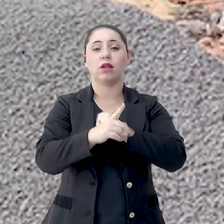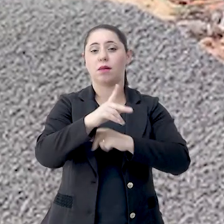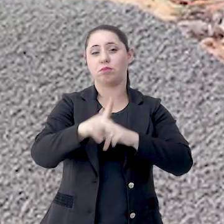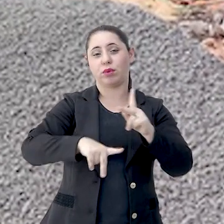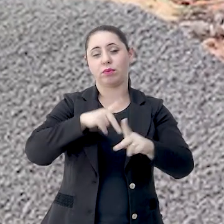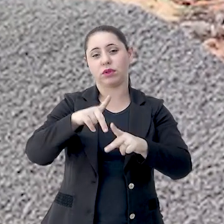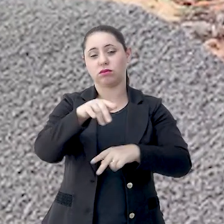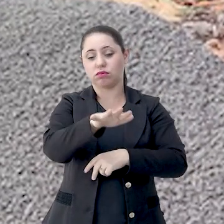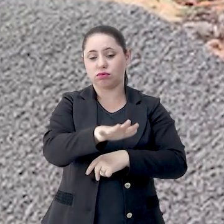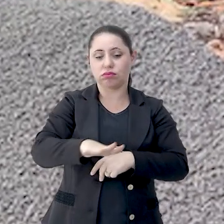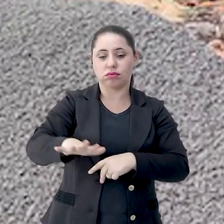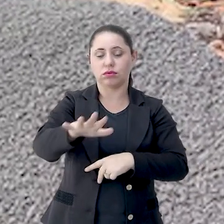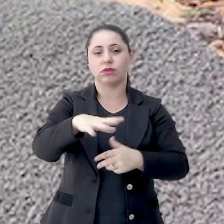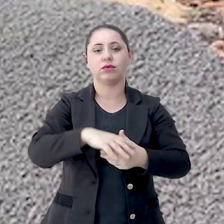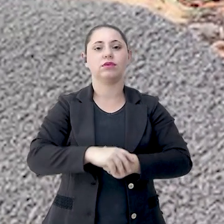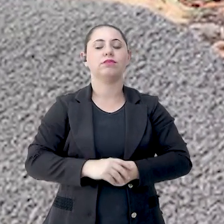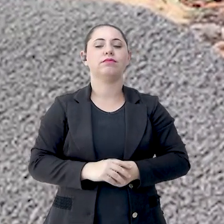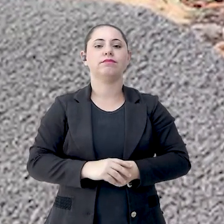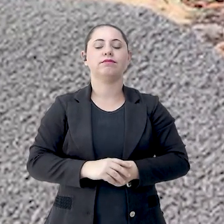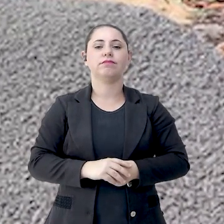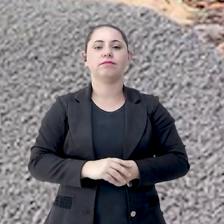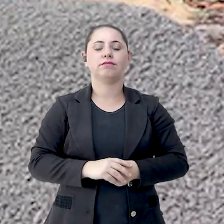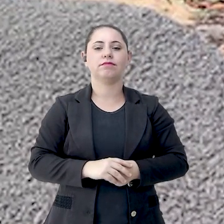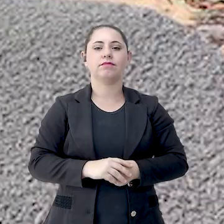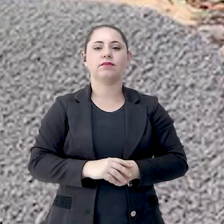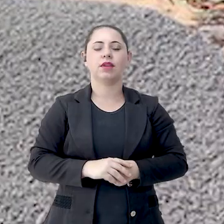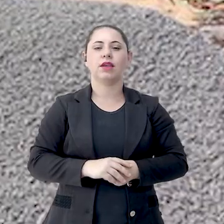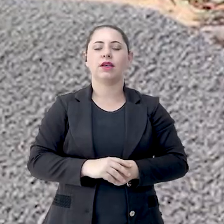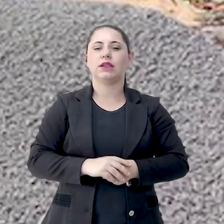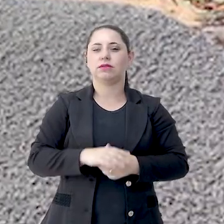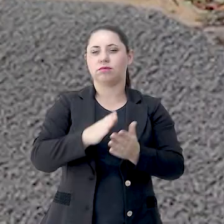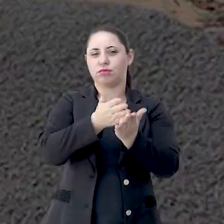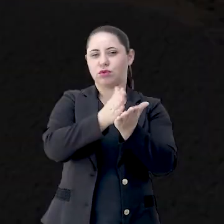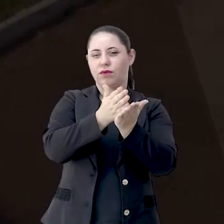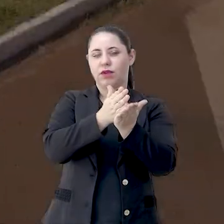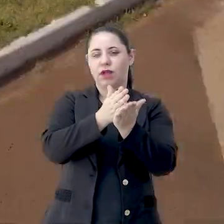estrutura para atender a população local e regional.